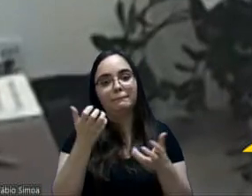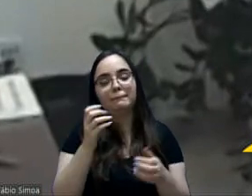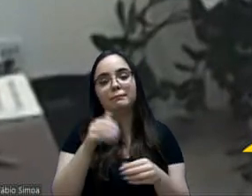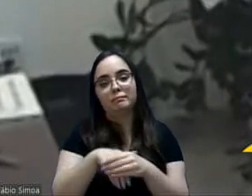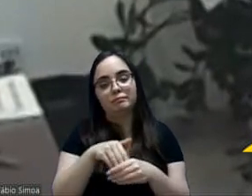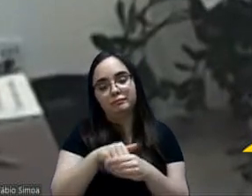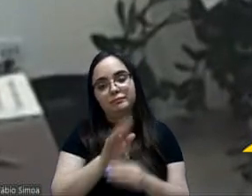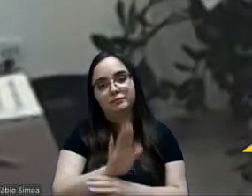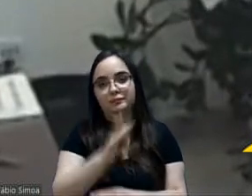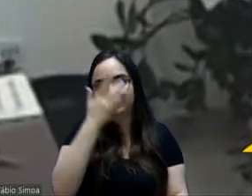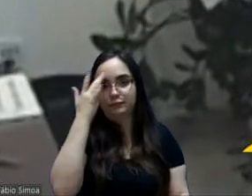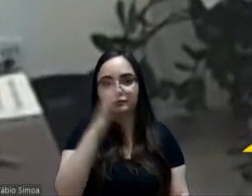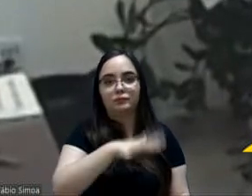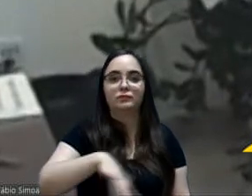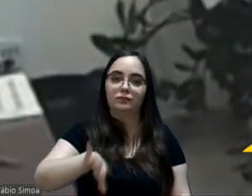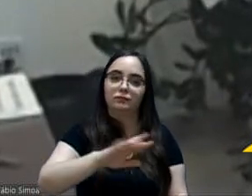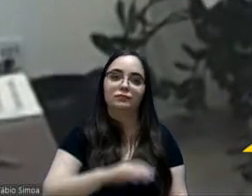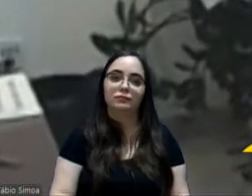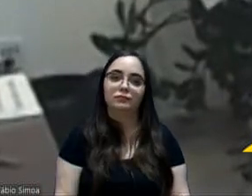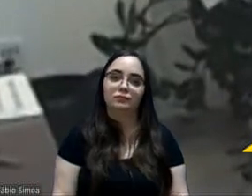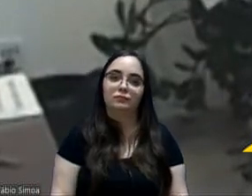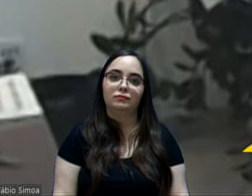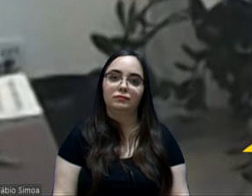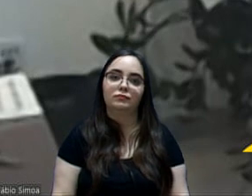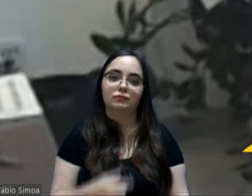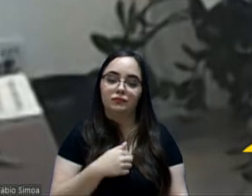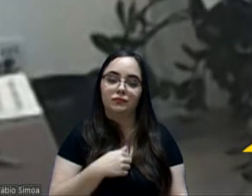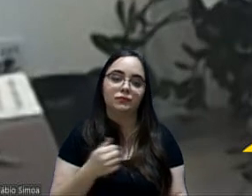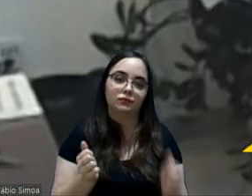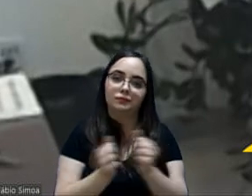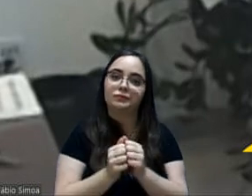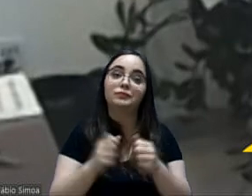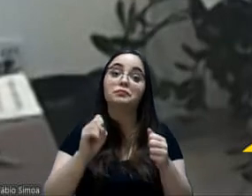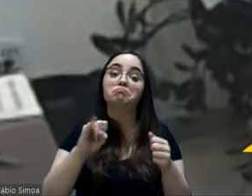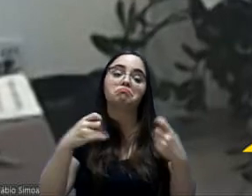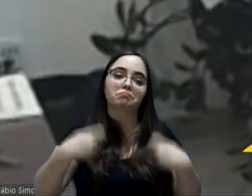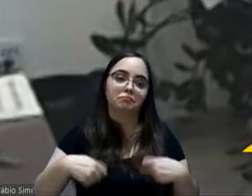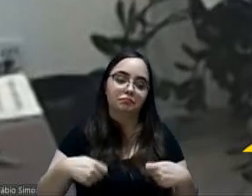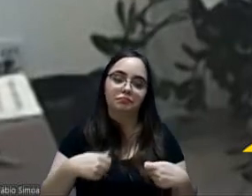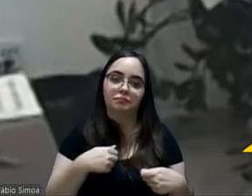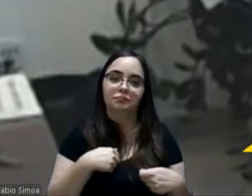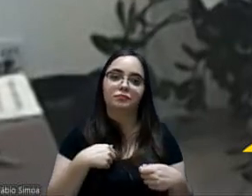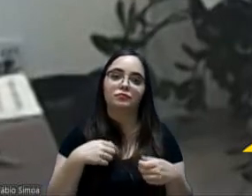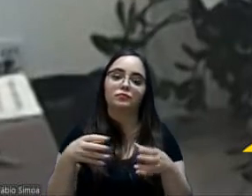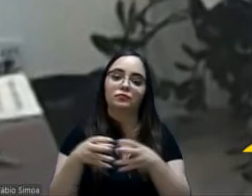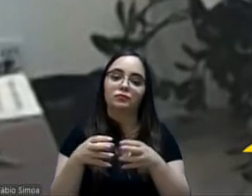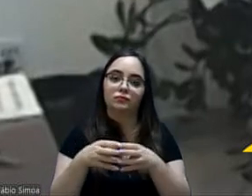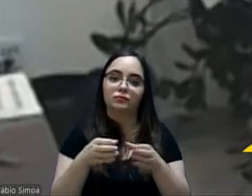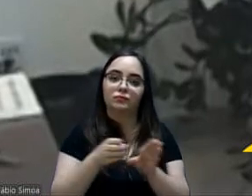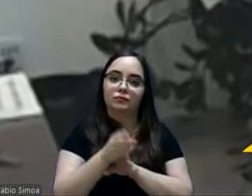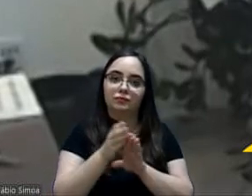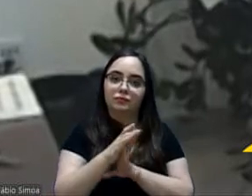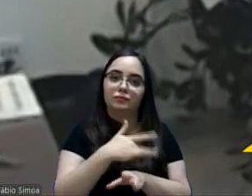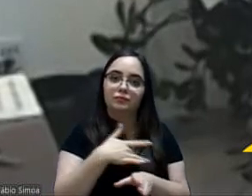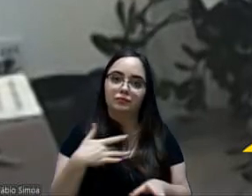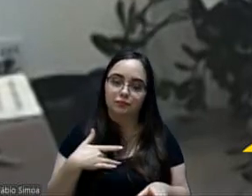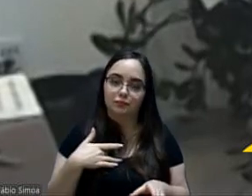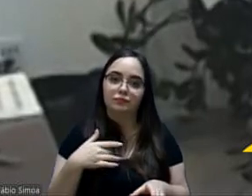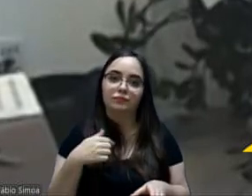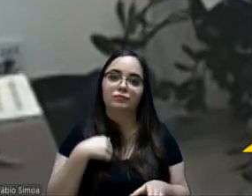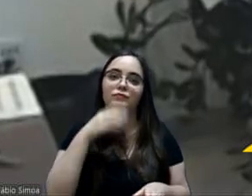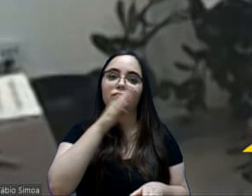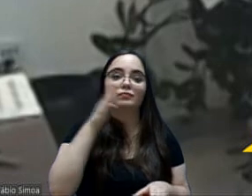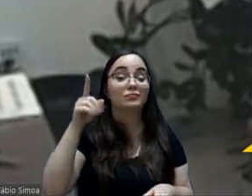população. Então, estou aí para finalizar, estou junto aí, o que precisar. Sou da Comissão de Saúde, sou membro da Comissão de Saúde, eu